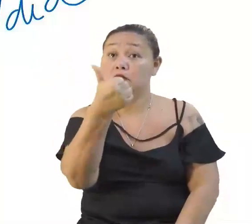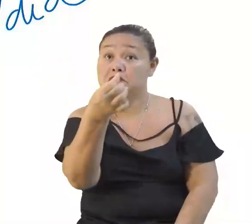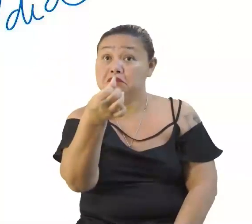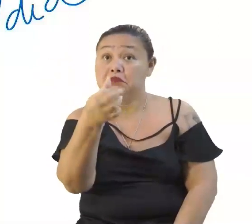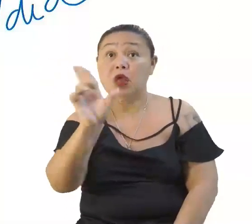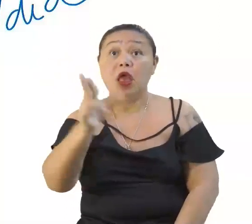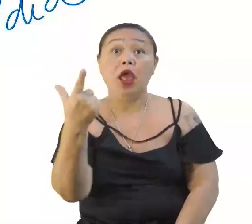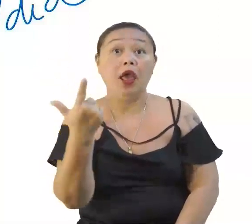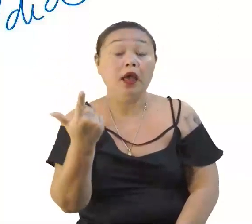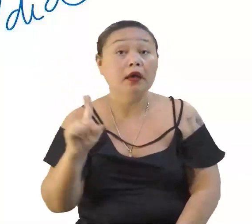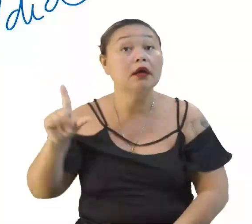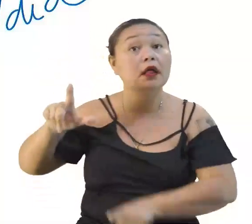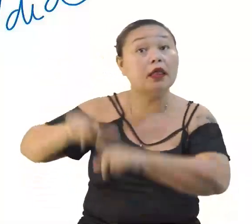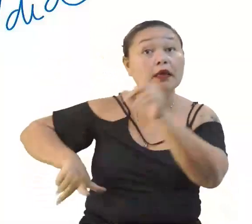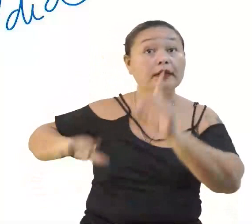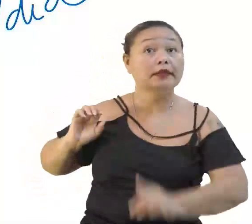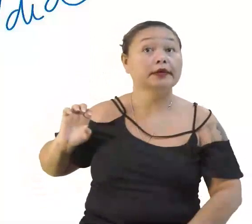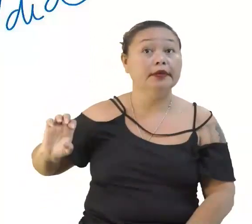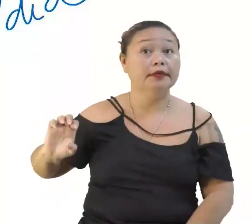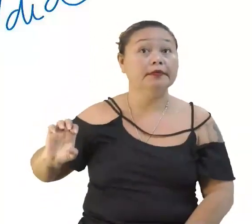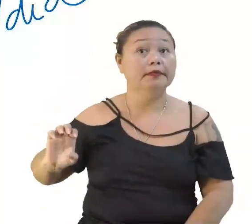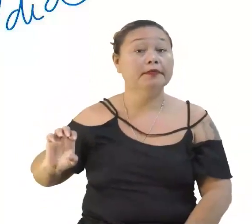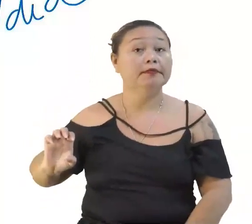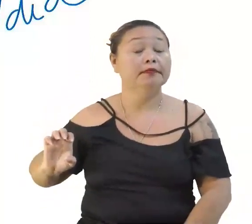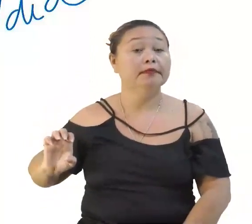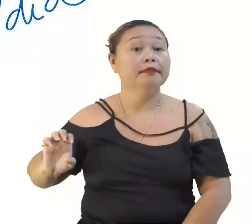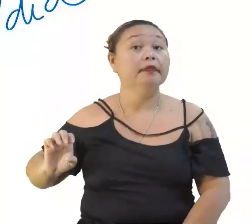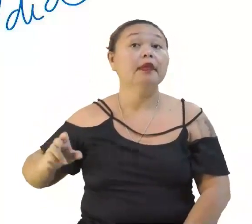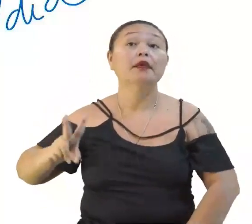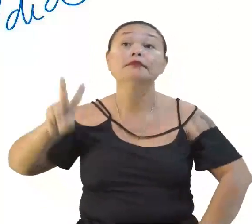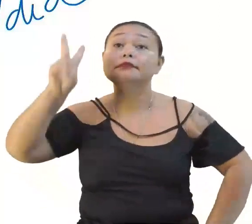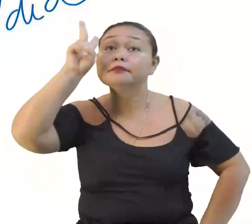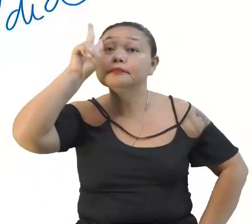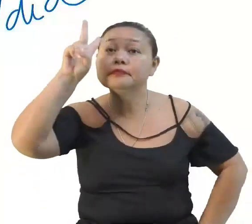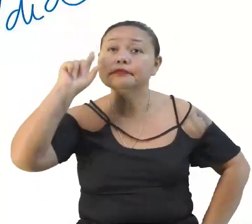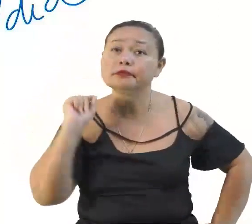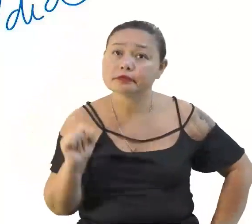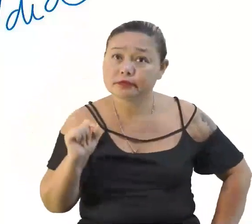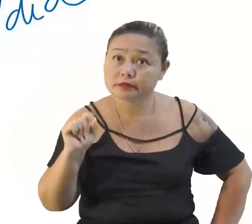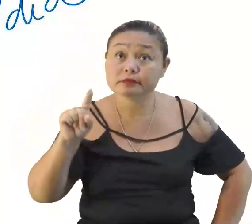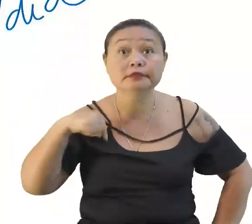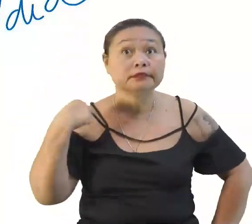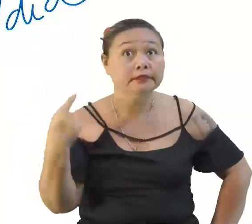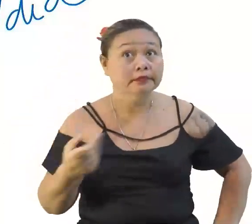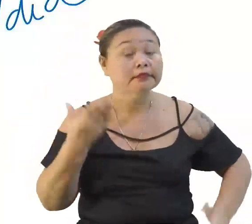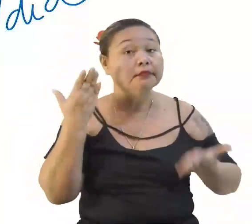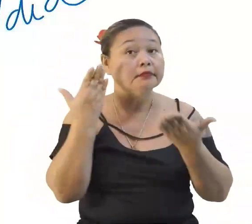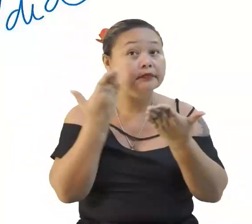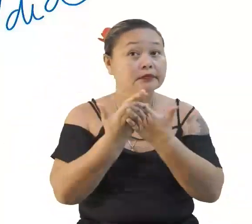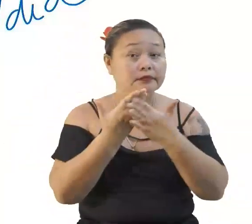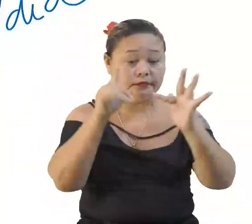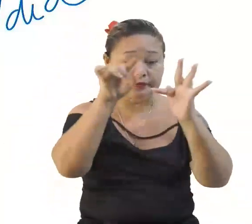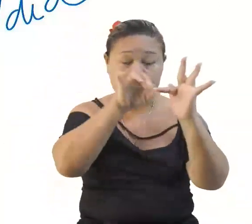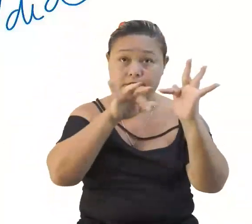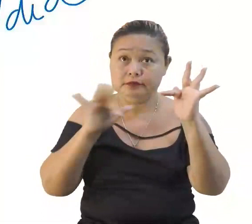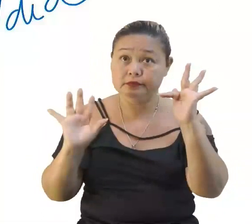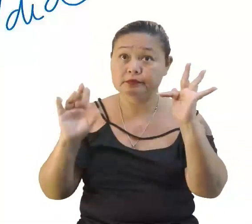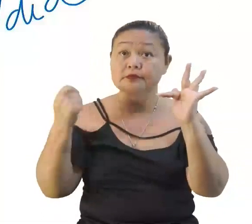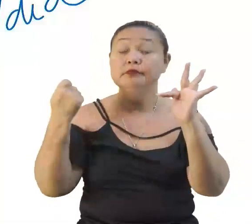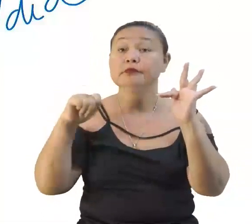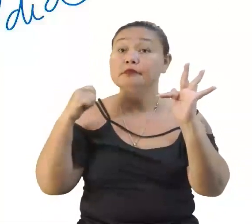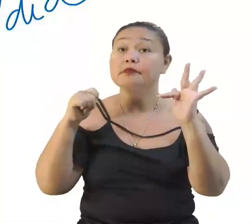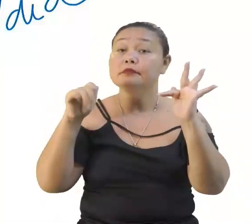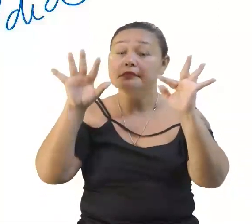R$2.016. Letra E. Lembrando que a nossa aula é gráfico da função e